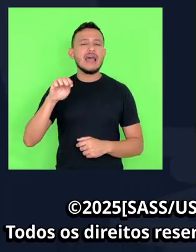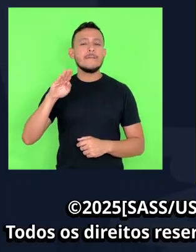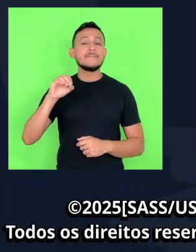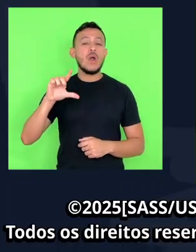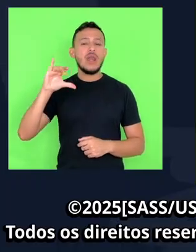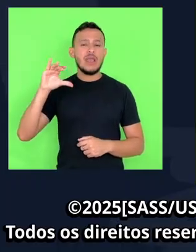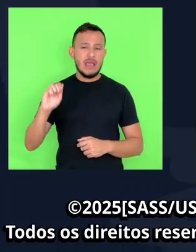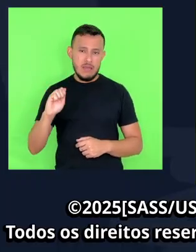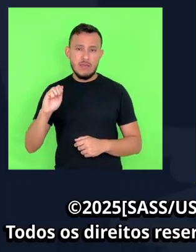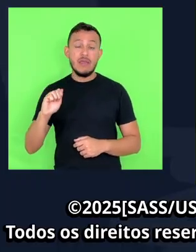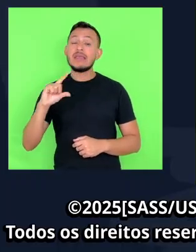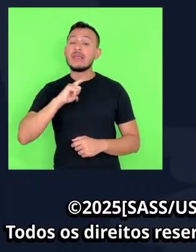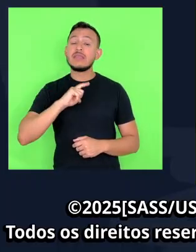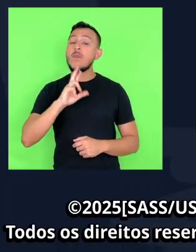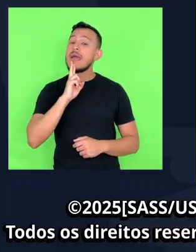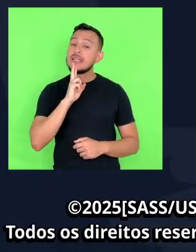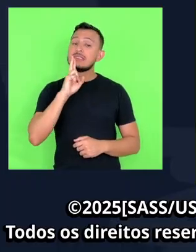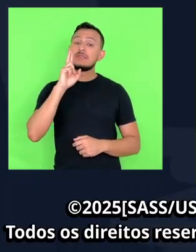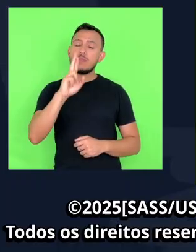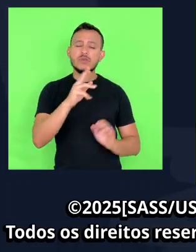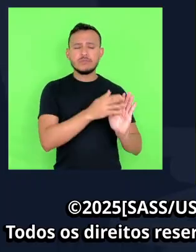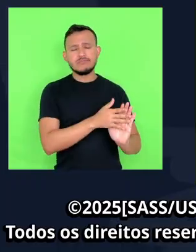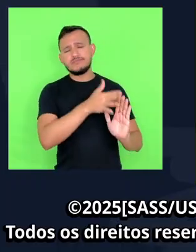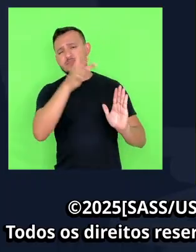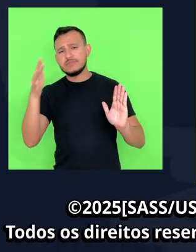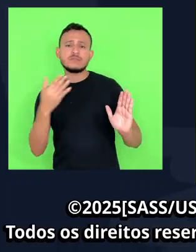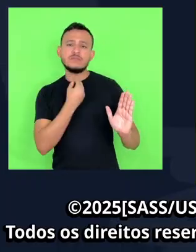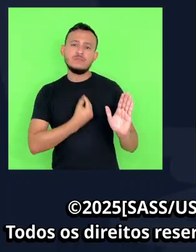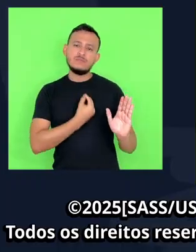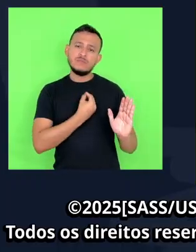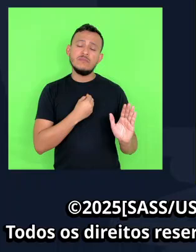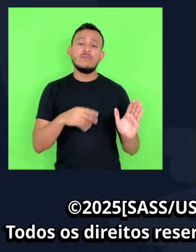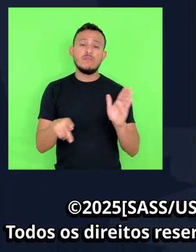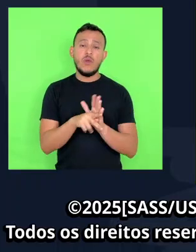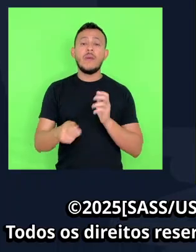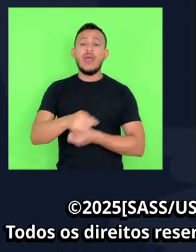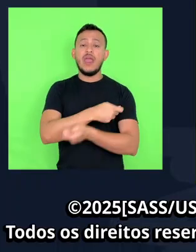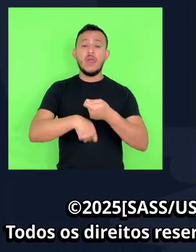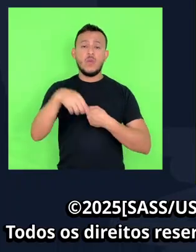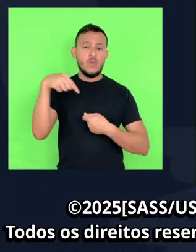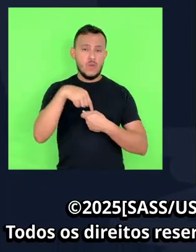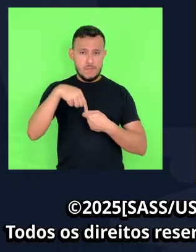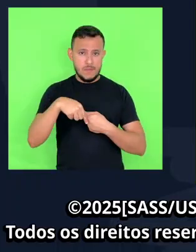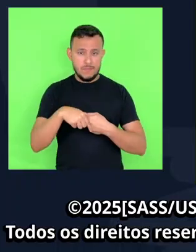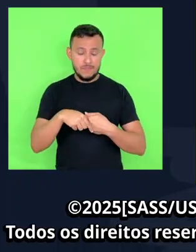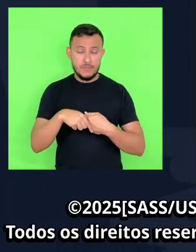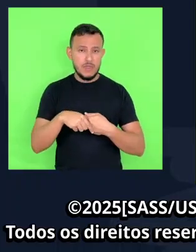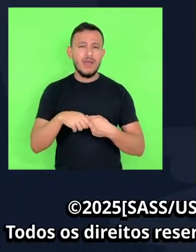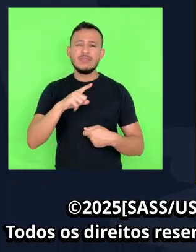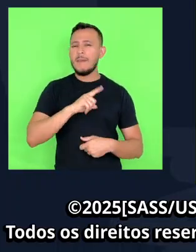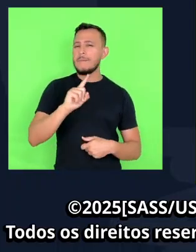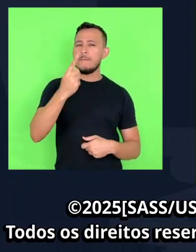que induz uma resposta metabólica ao longo da vida de muita economia. Apesar de,